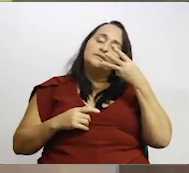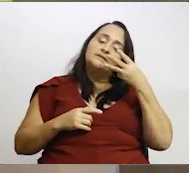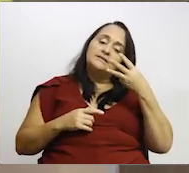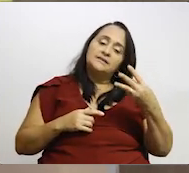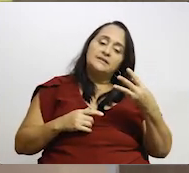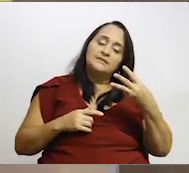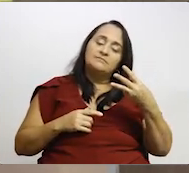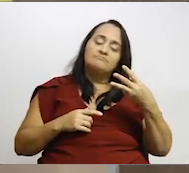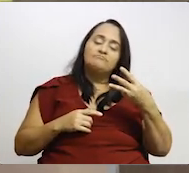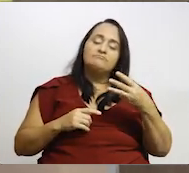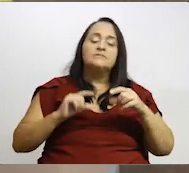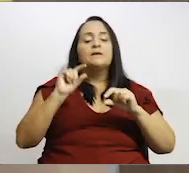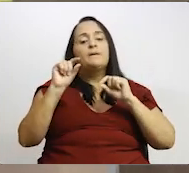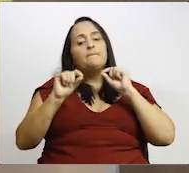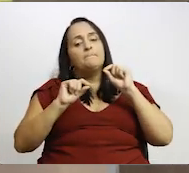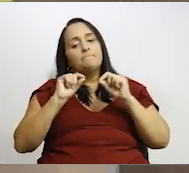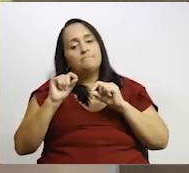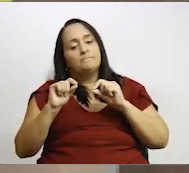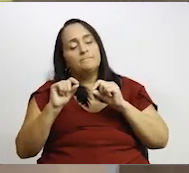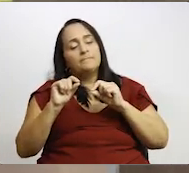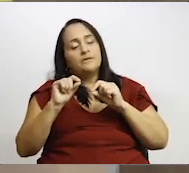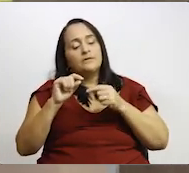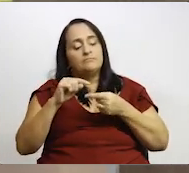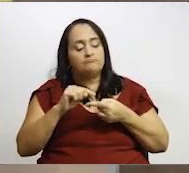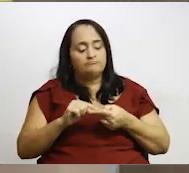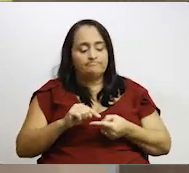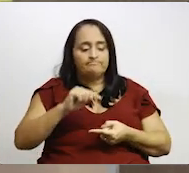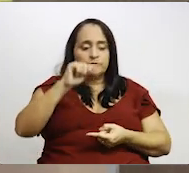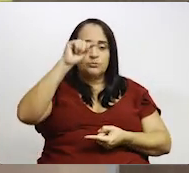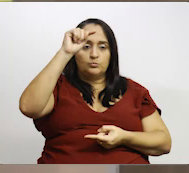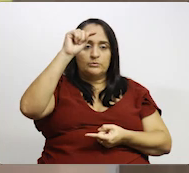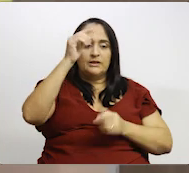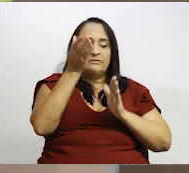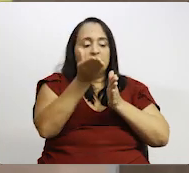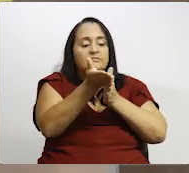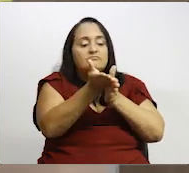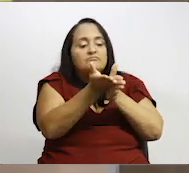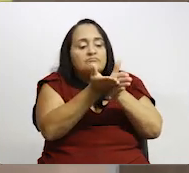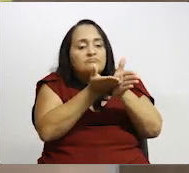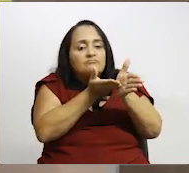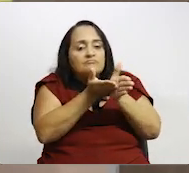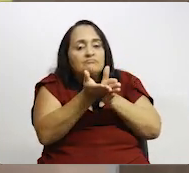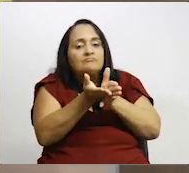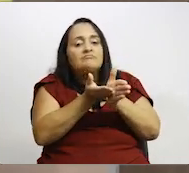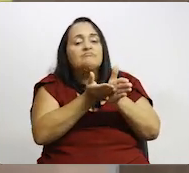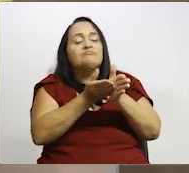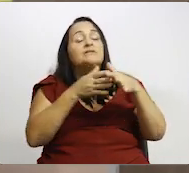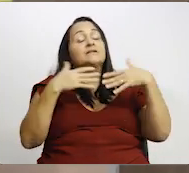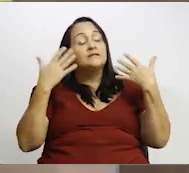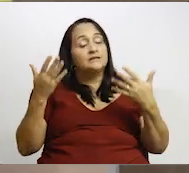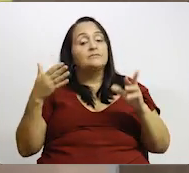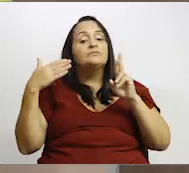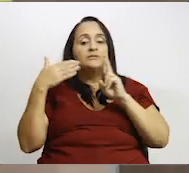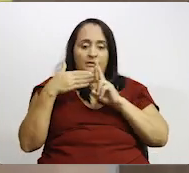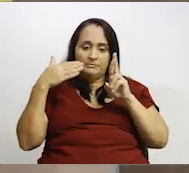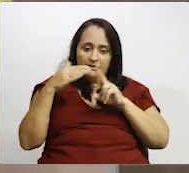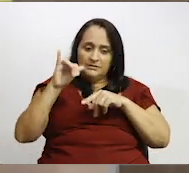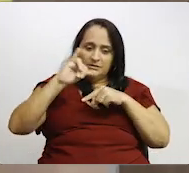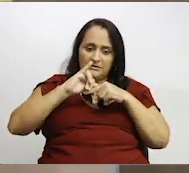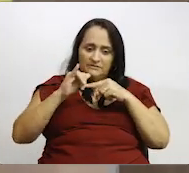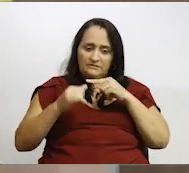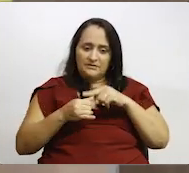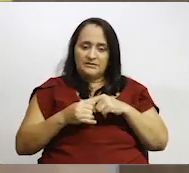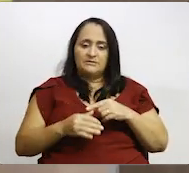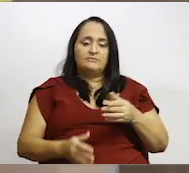de refrigerante para uma garrafa que foi dividida ao meio. Então, é dessa maneira que a gente representa